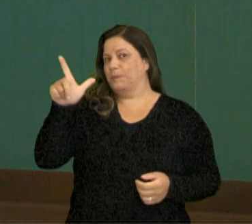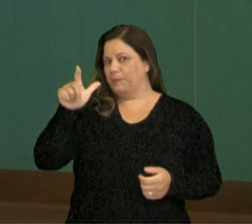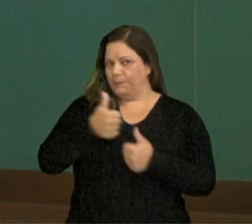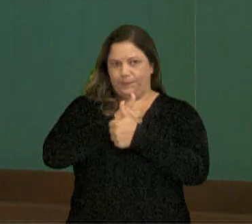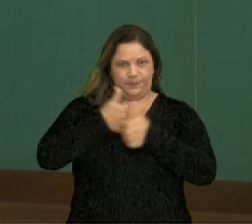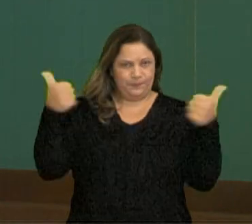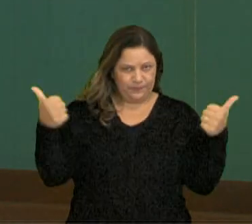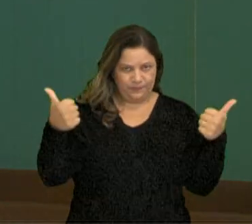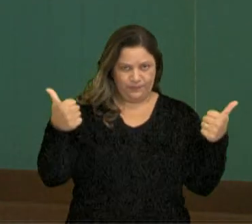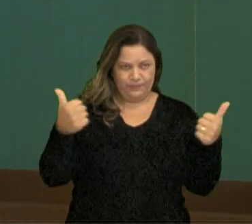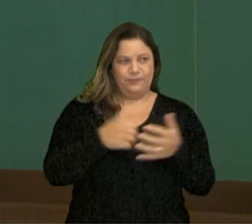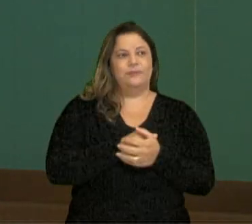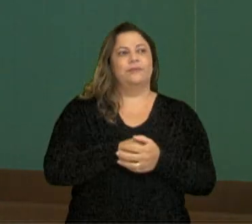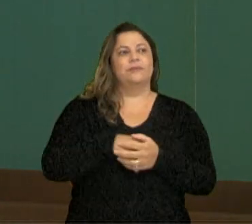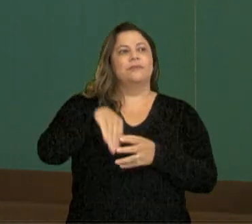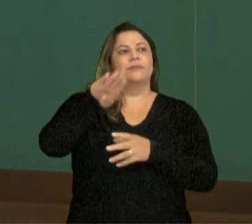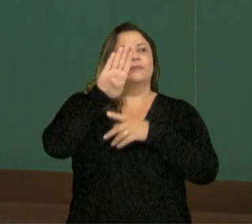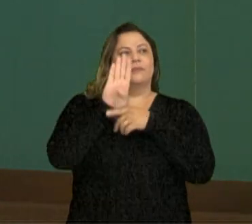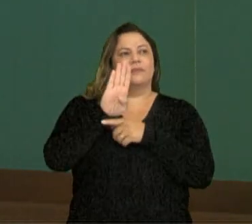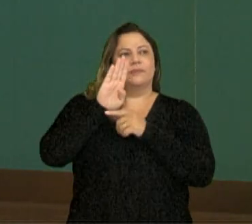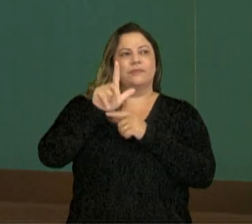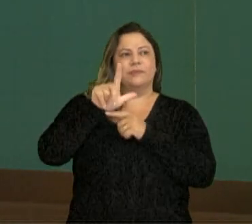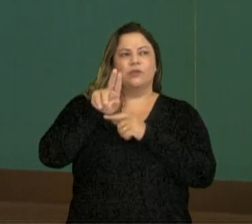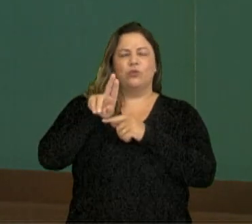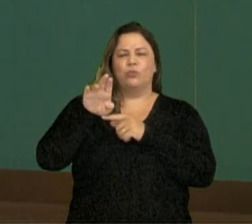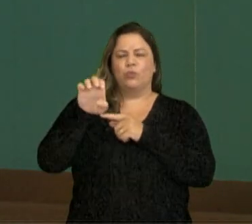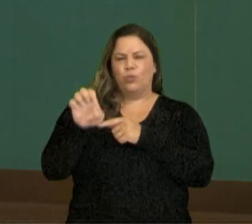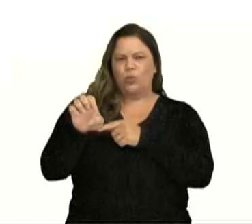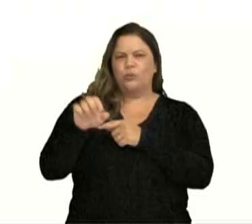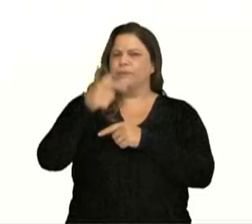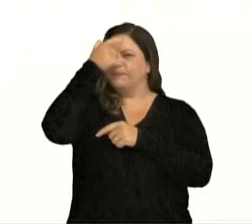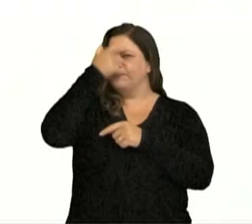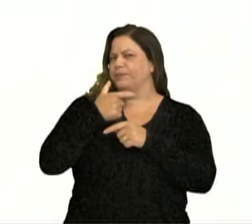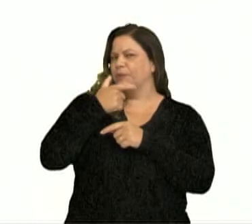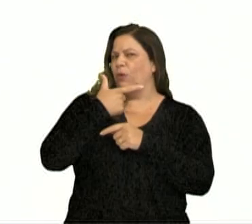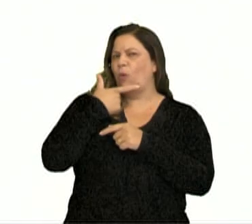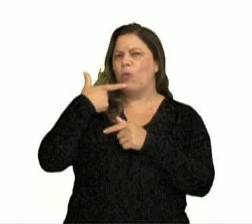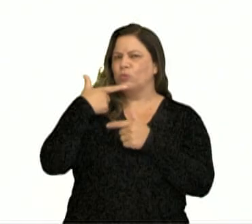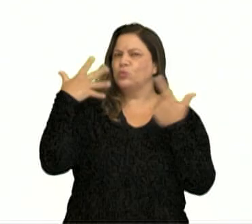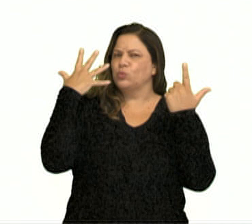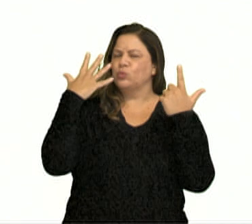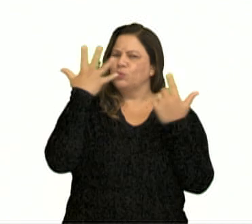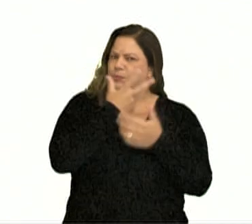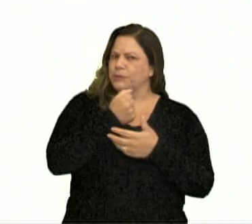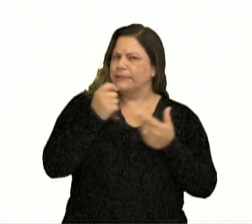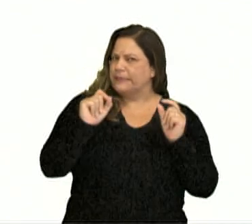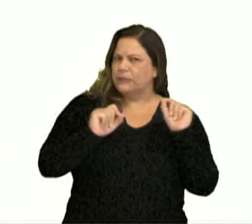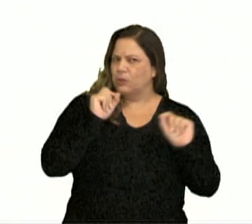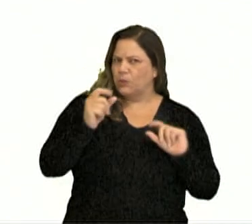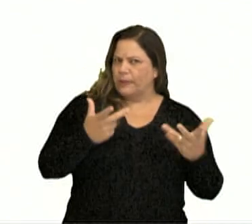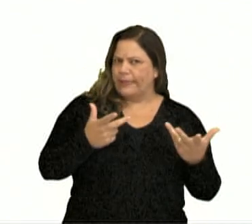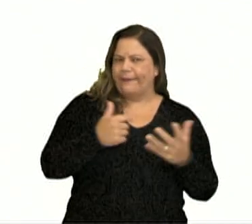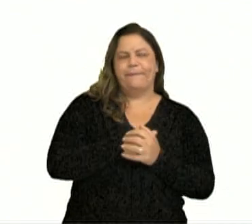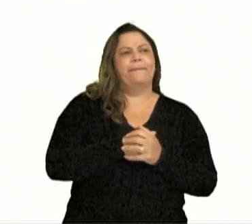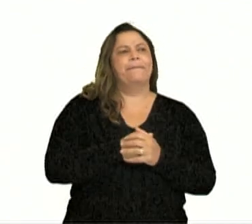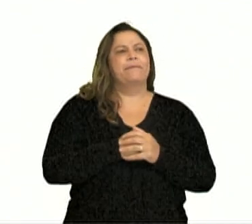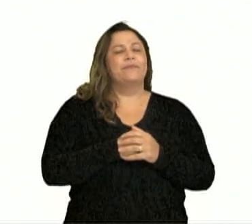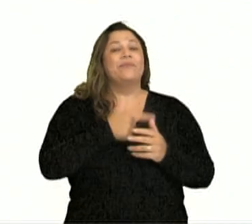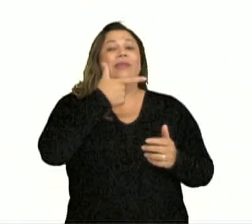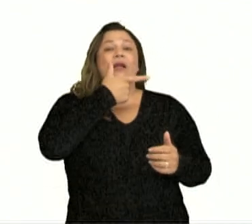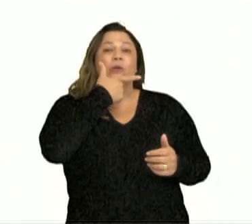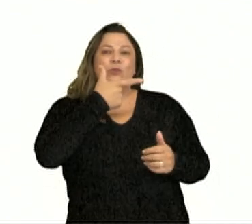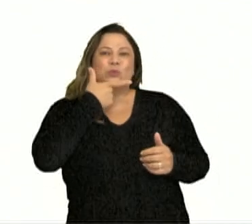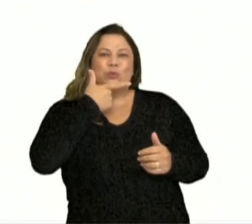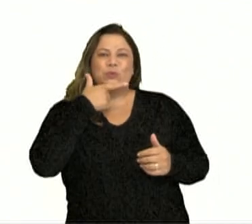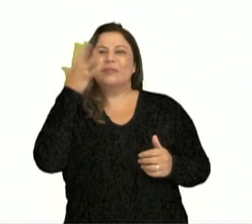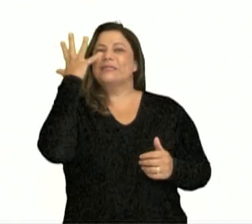perfect. Beautiful smile. Será que tem um rosto bonito? Não, né? Ele tem olhos azuis e um